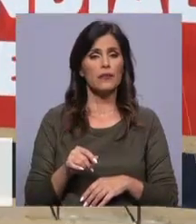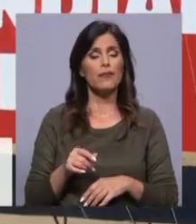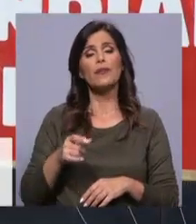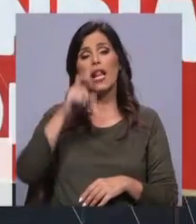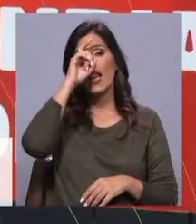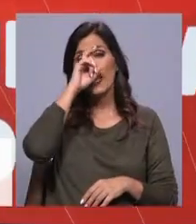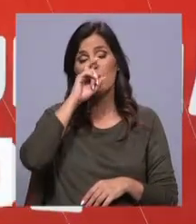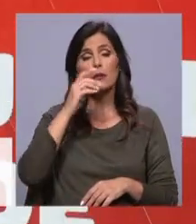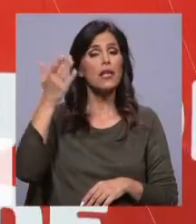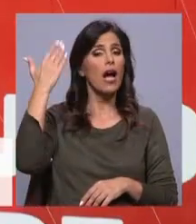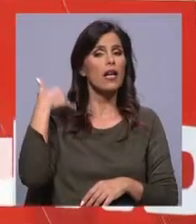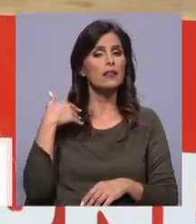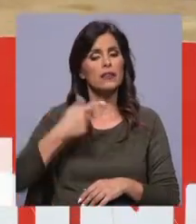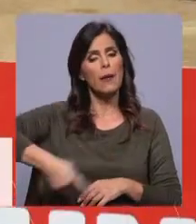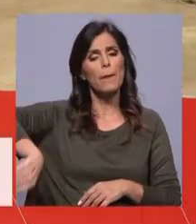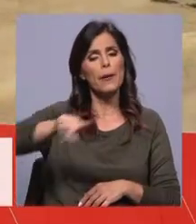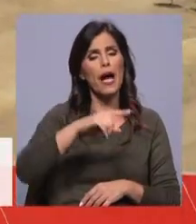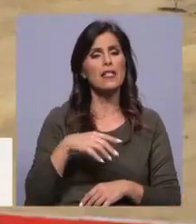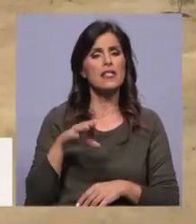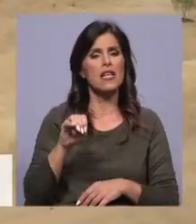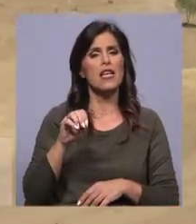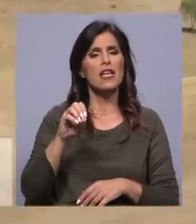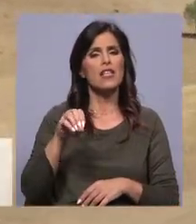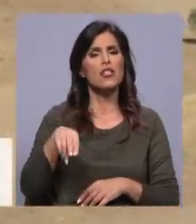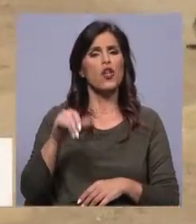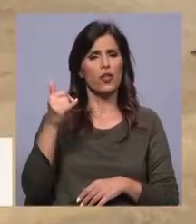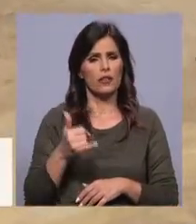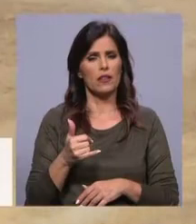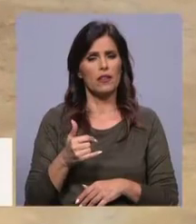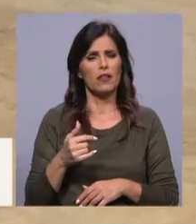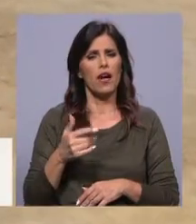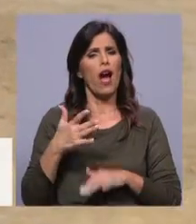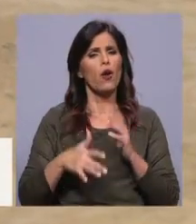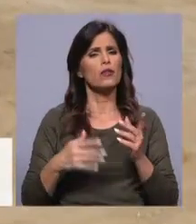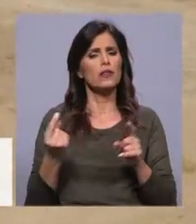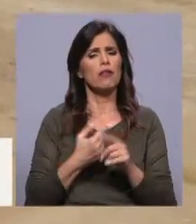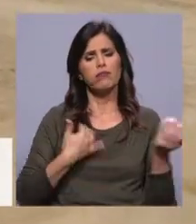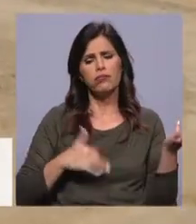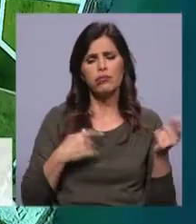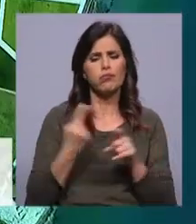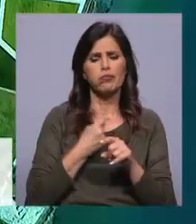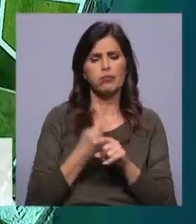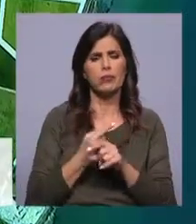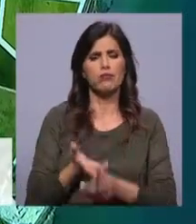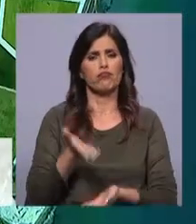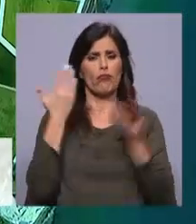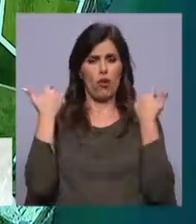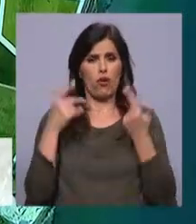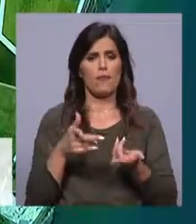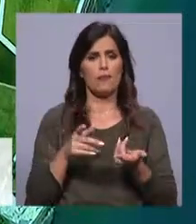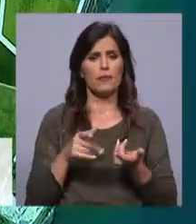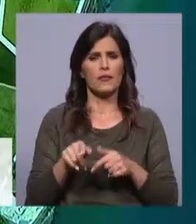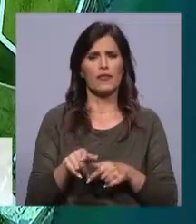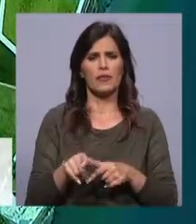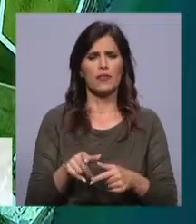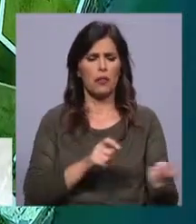época lembra-se da praça sonica era onde se corriam grandes concertos e eventos da Escola 98 que era para sair ora esta questão